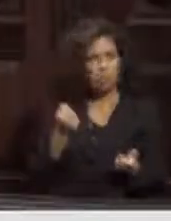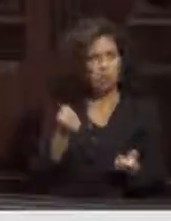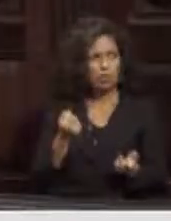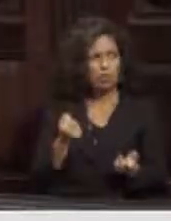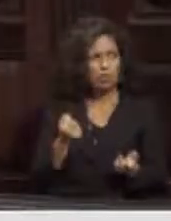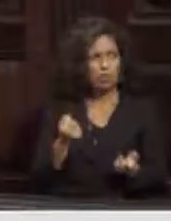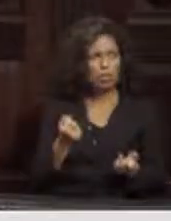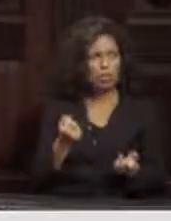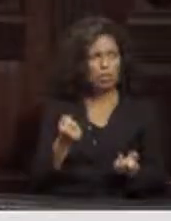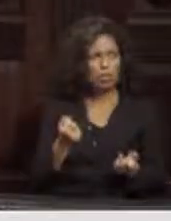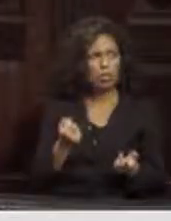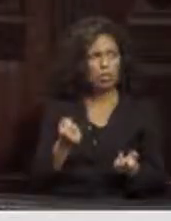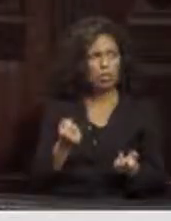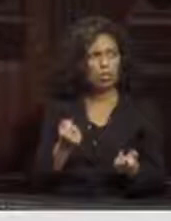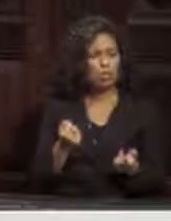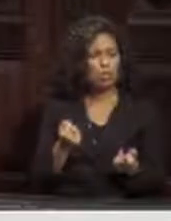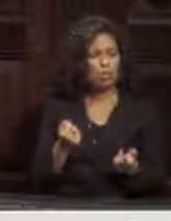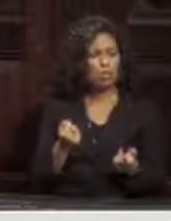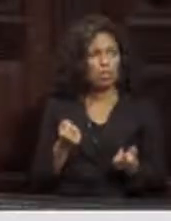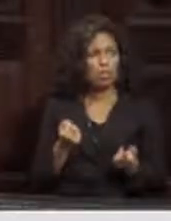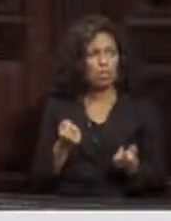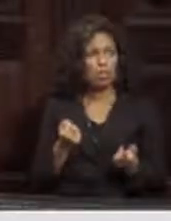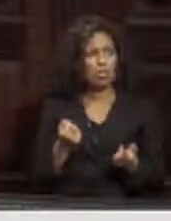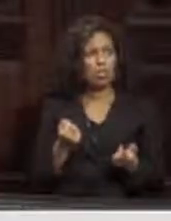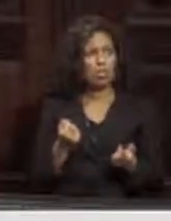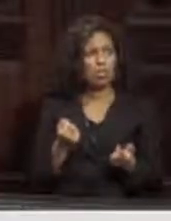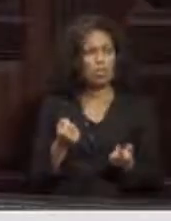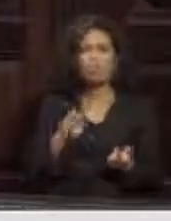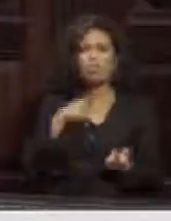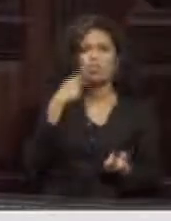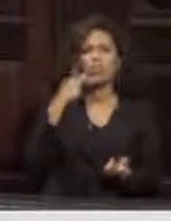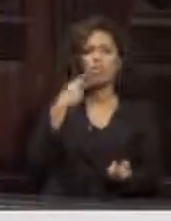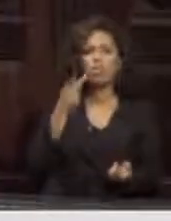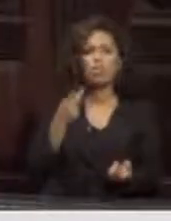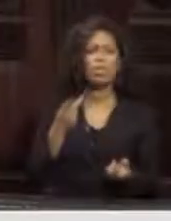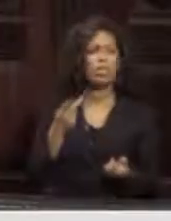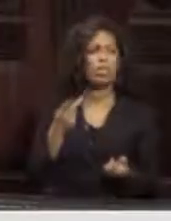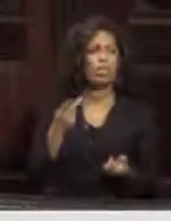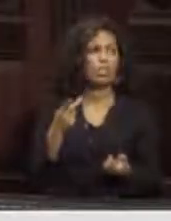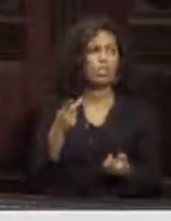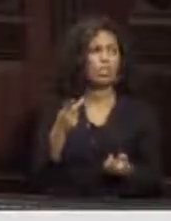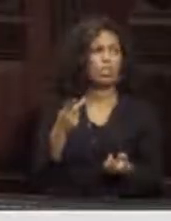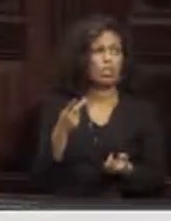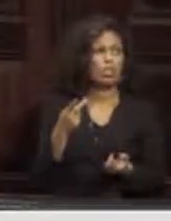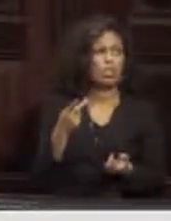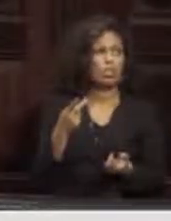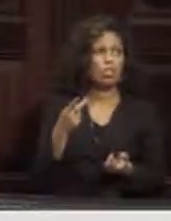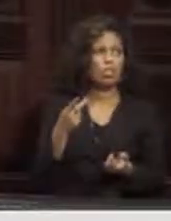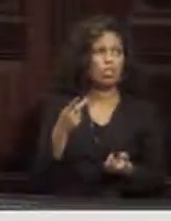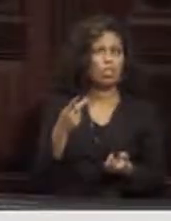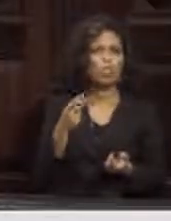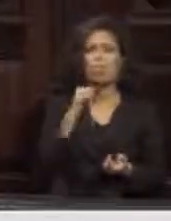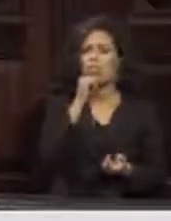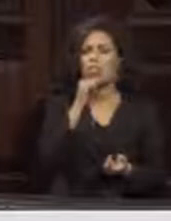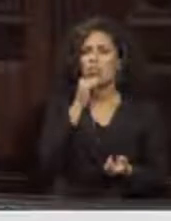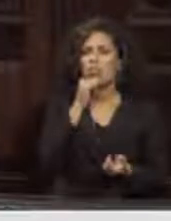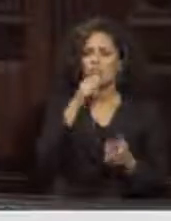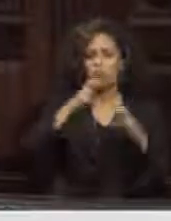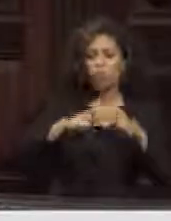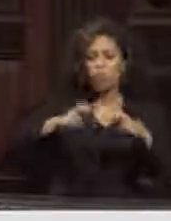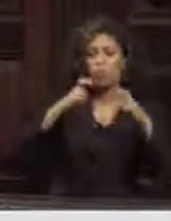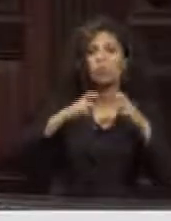dar um exemplo: a Rio Trilhos. O que foi privatizado foi apenas a operação do metrô.